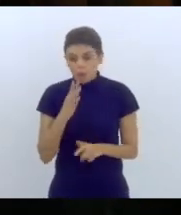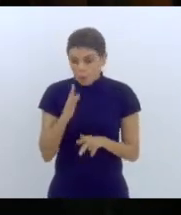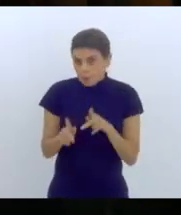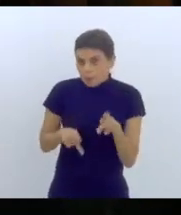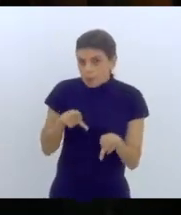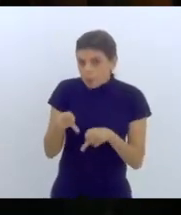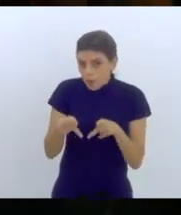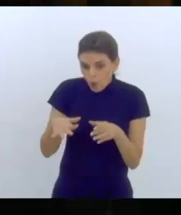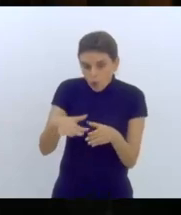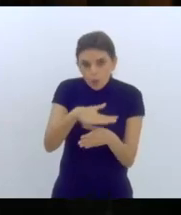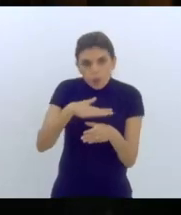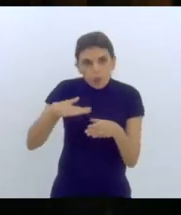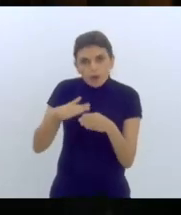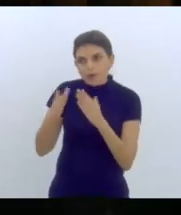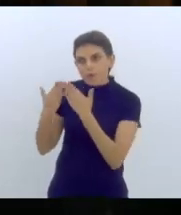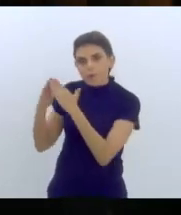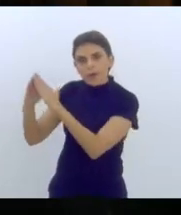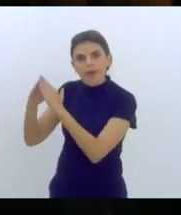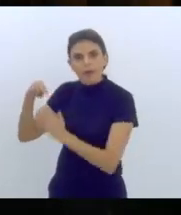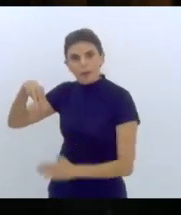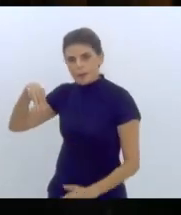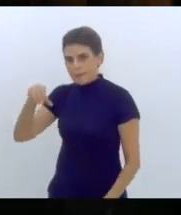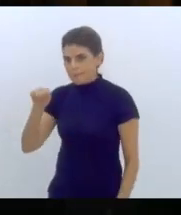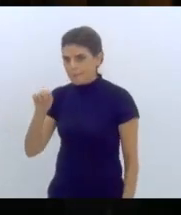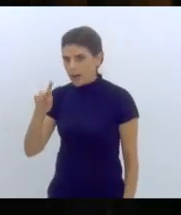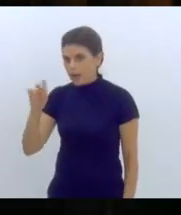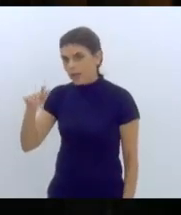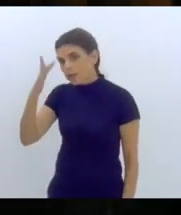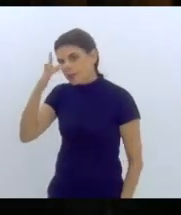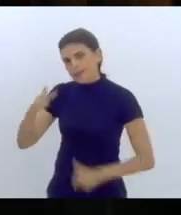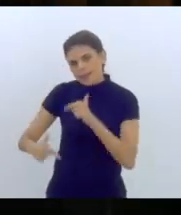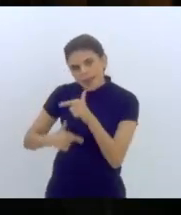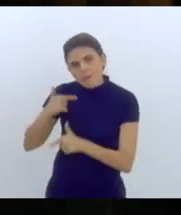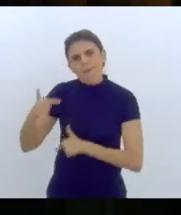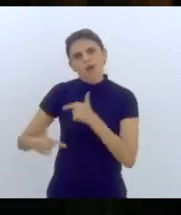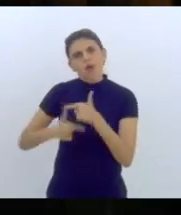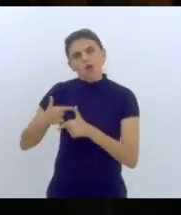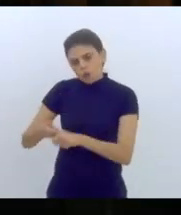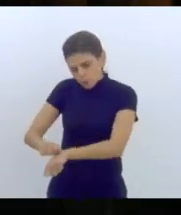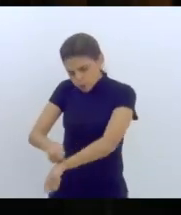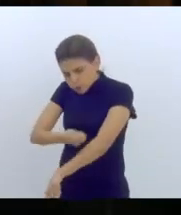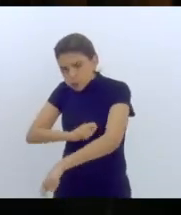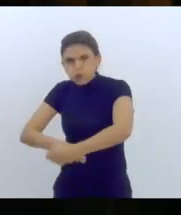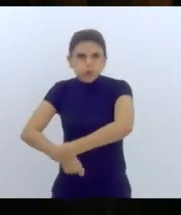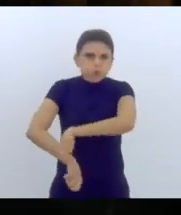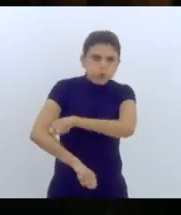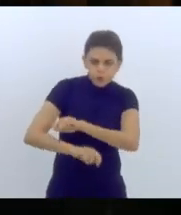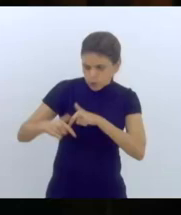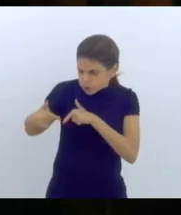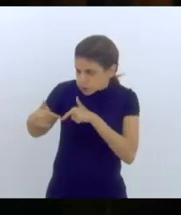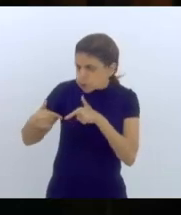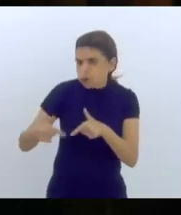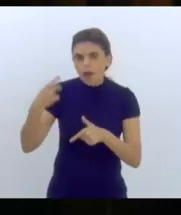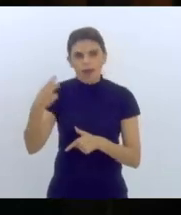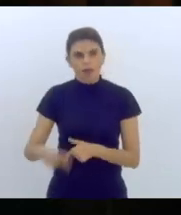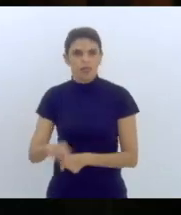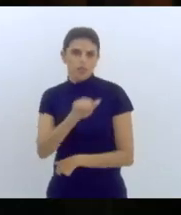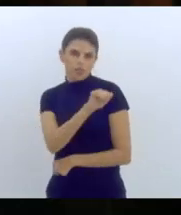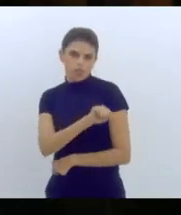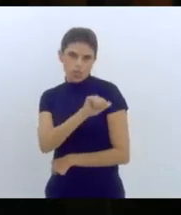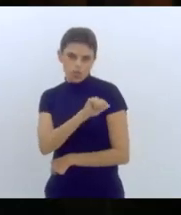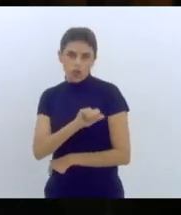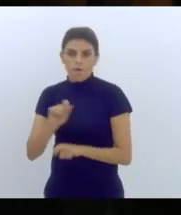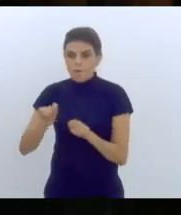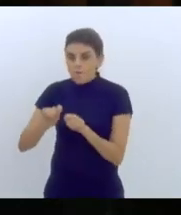população efetivamente de trabalhadores e trabalhadoras que fazem a cidade do Rio de Janeiro funcionar,